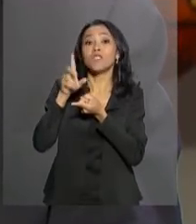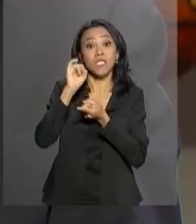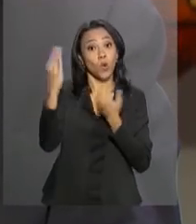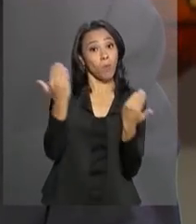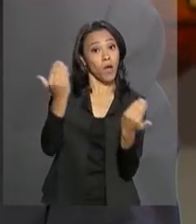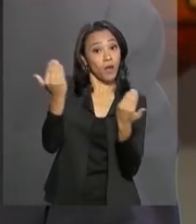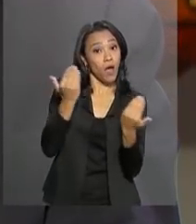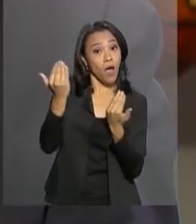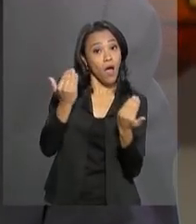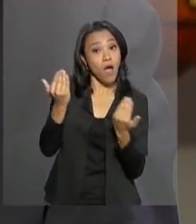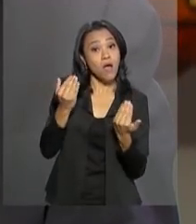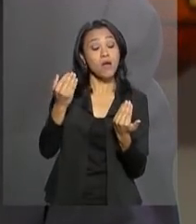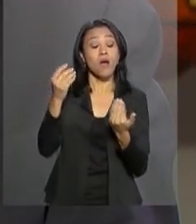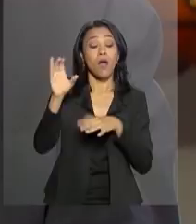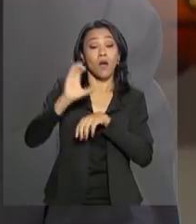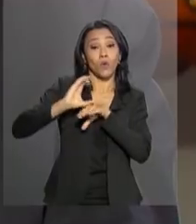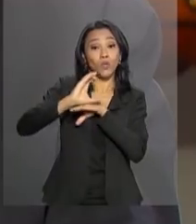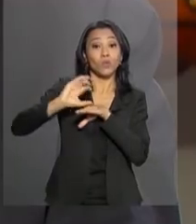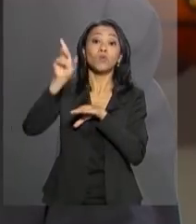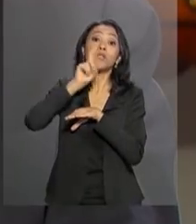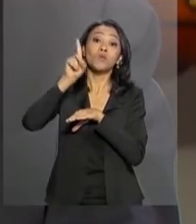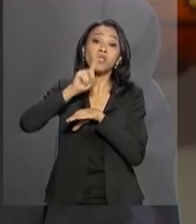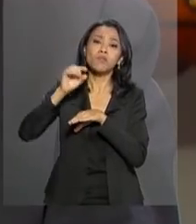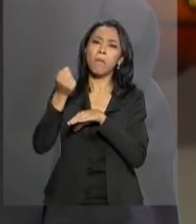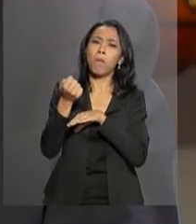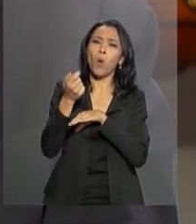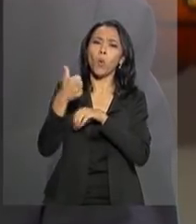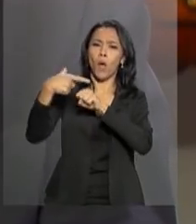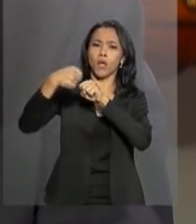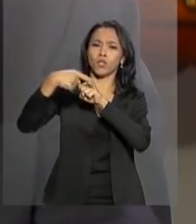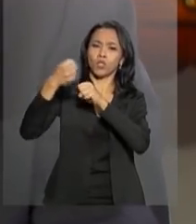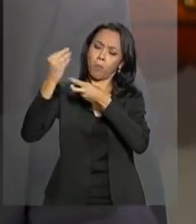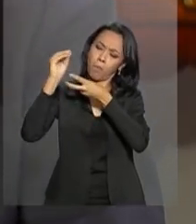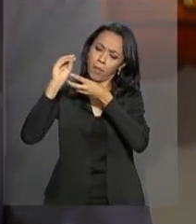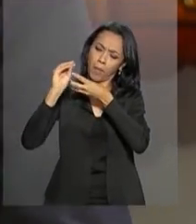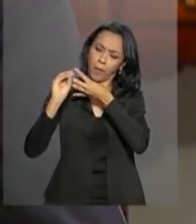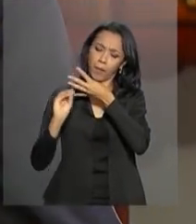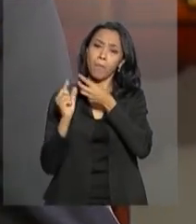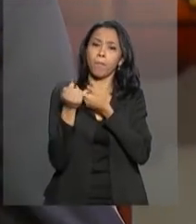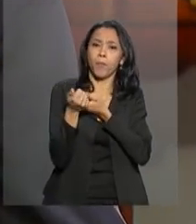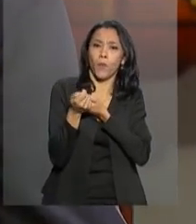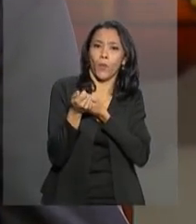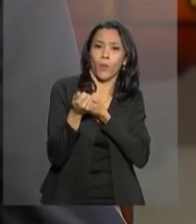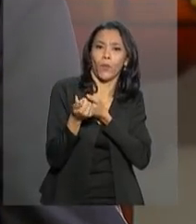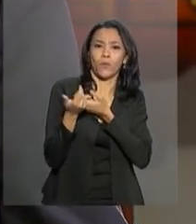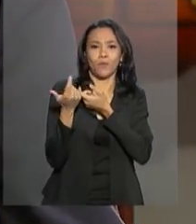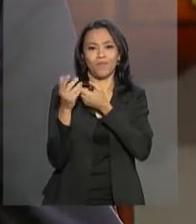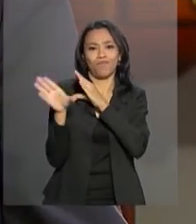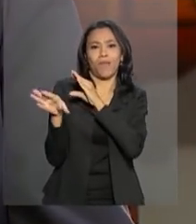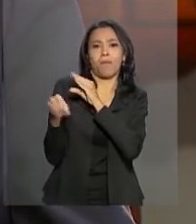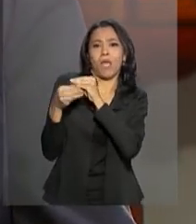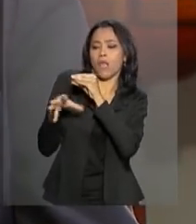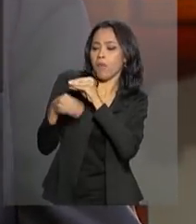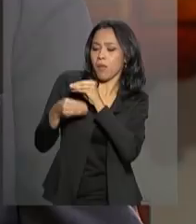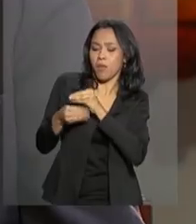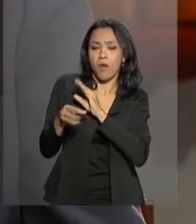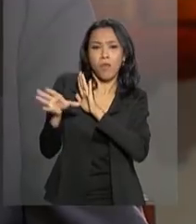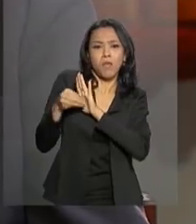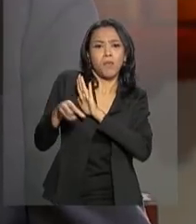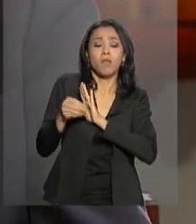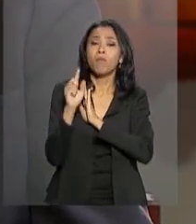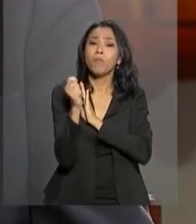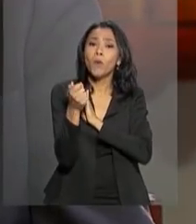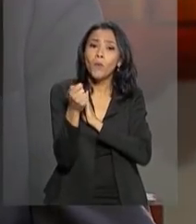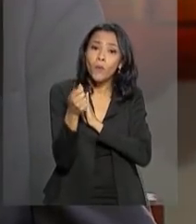americana, é uma Constituição de poucos artigos, não é? E também de poucas emendas. Você não tem mais do que 20 e poucas